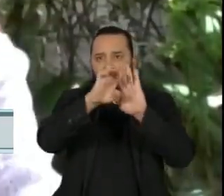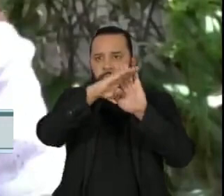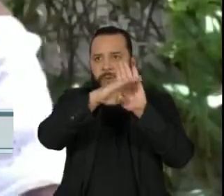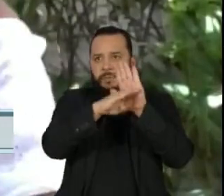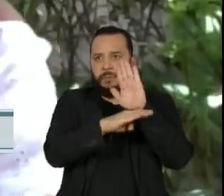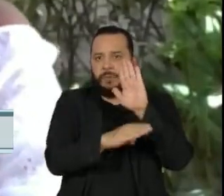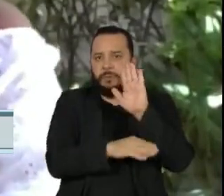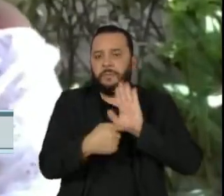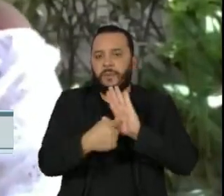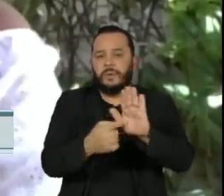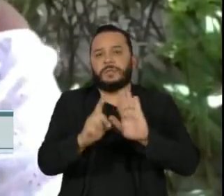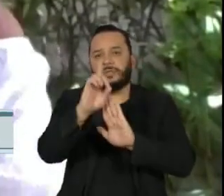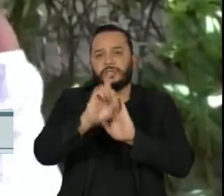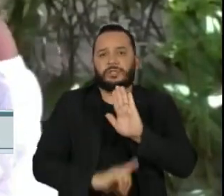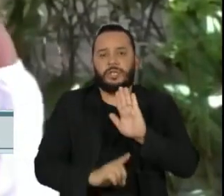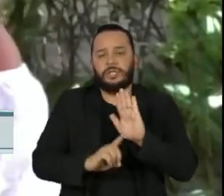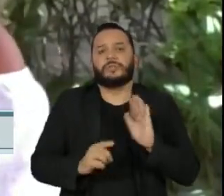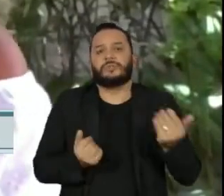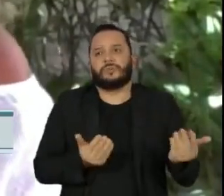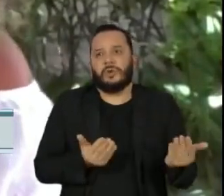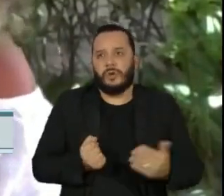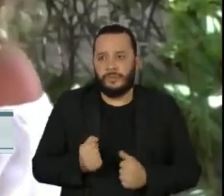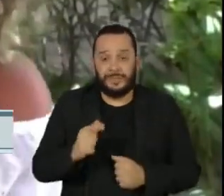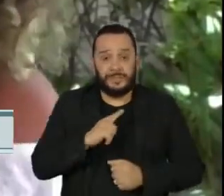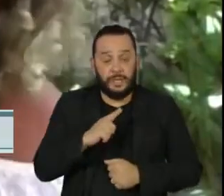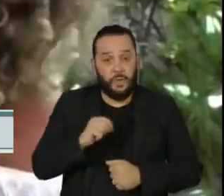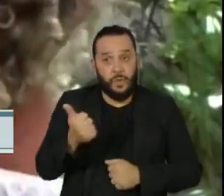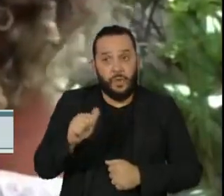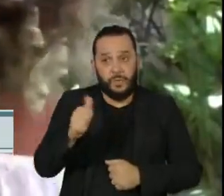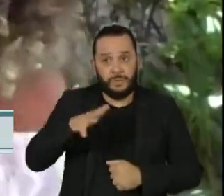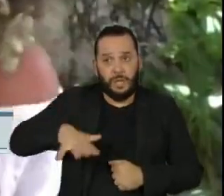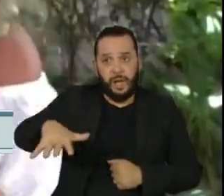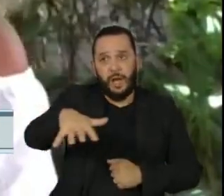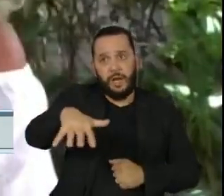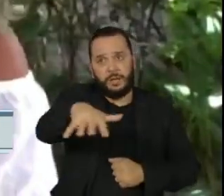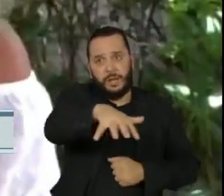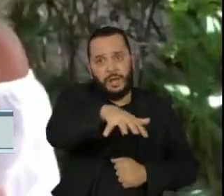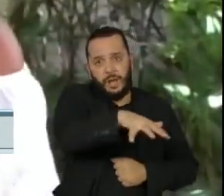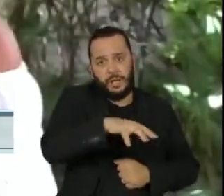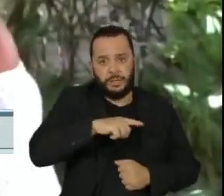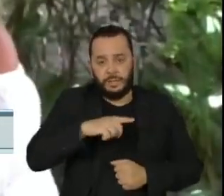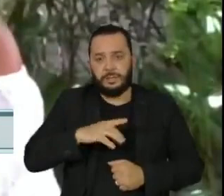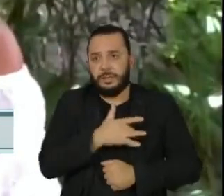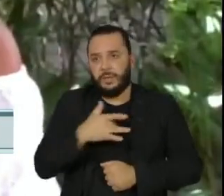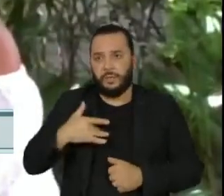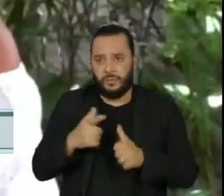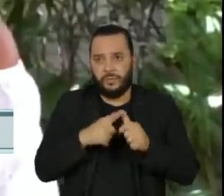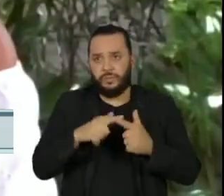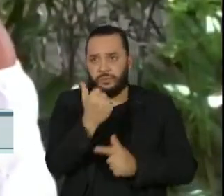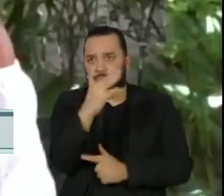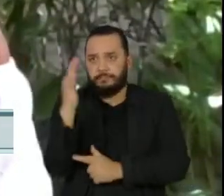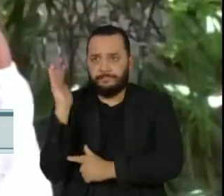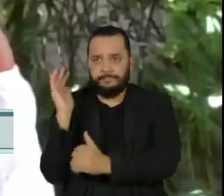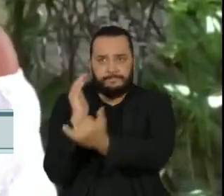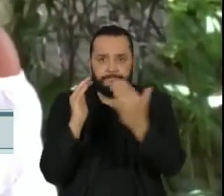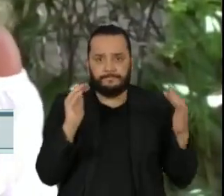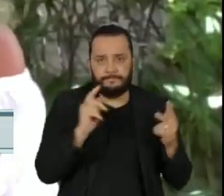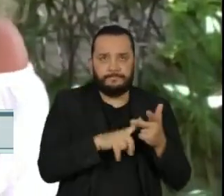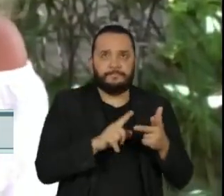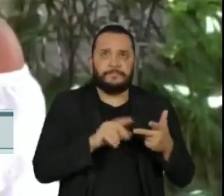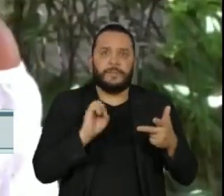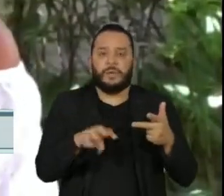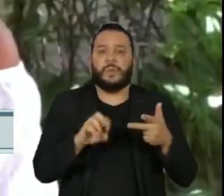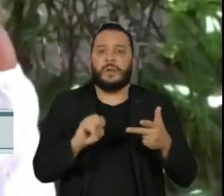dos direitos dos jovens, né? São 11 áreas do Estatuto, entre saúde, meio ambiente,